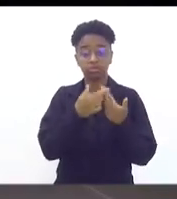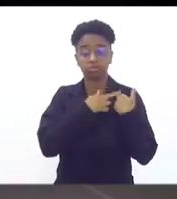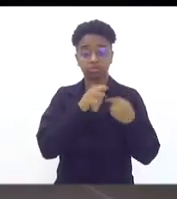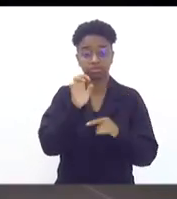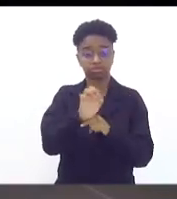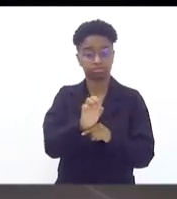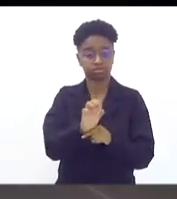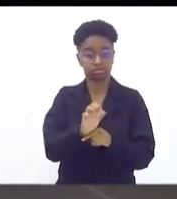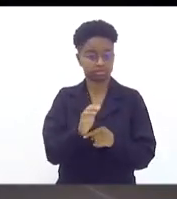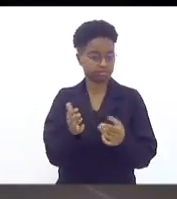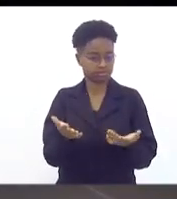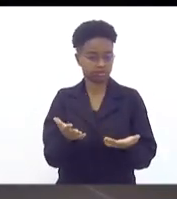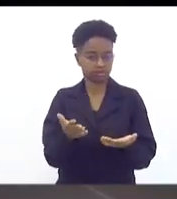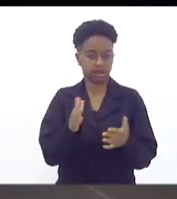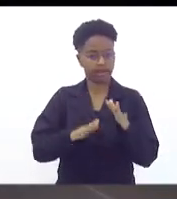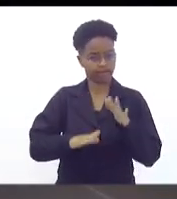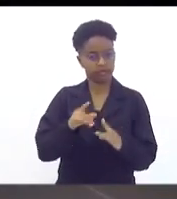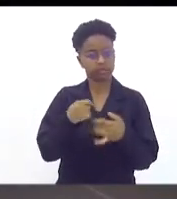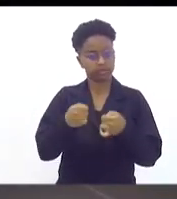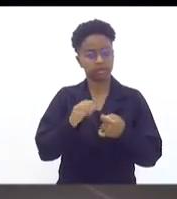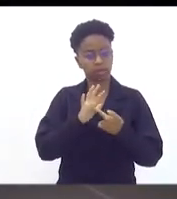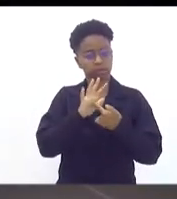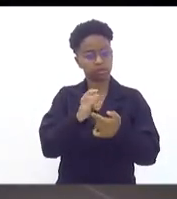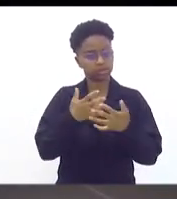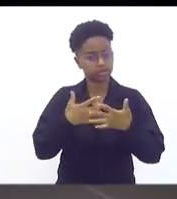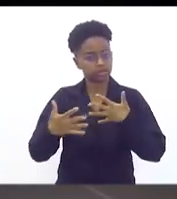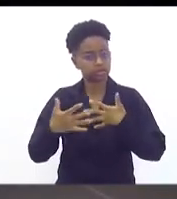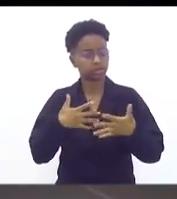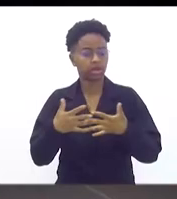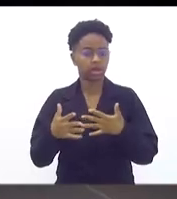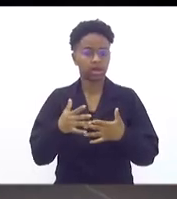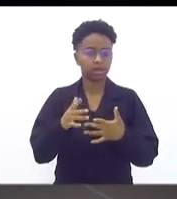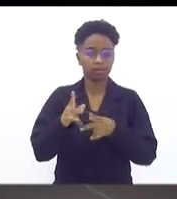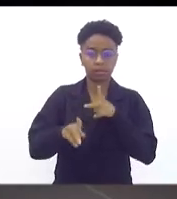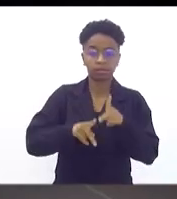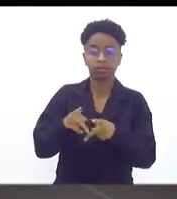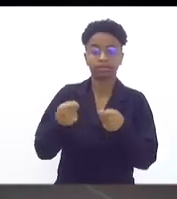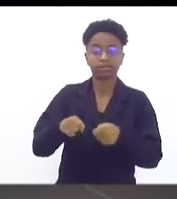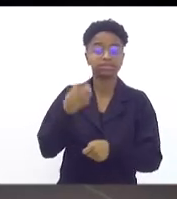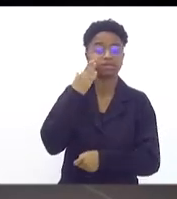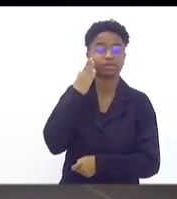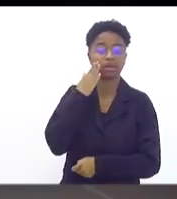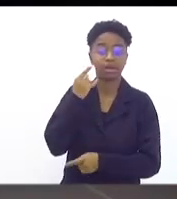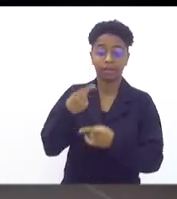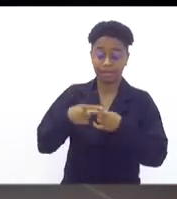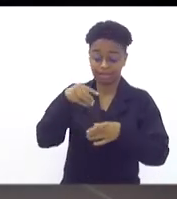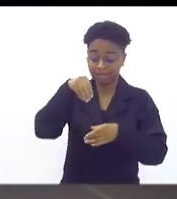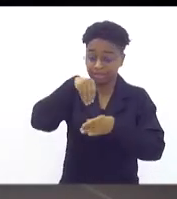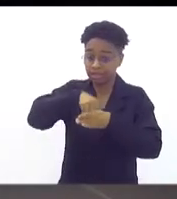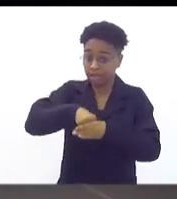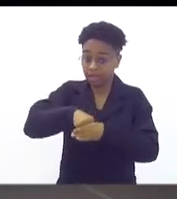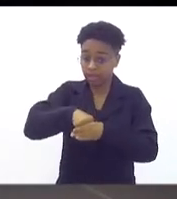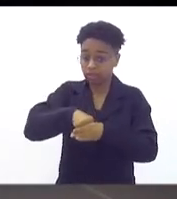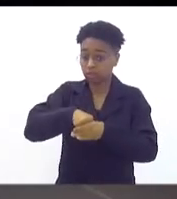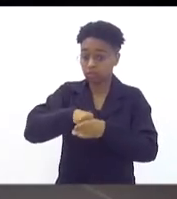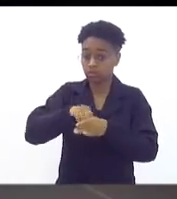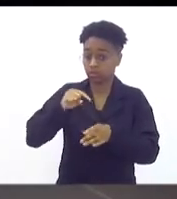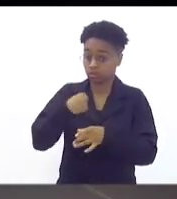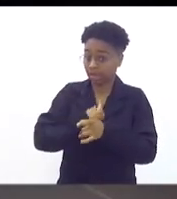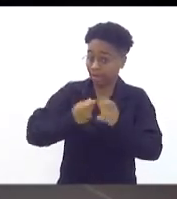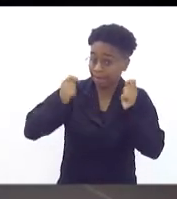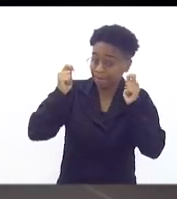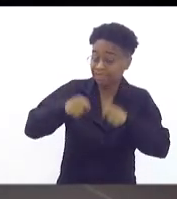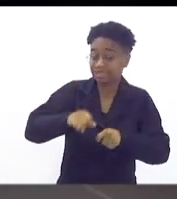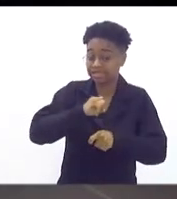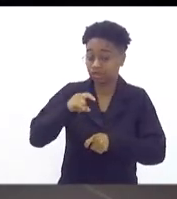e muita das vezes a gente tem que trazer essa transparência para a população da população saber que dentro das nossas possibilidades dentro